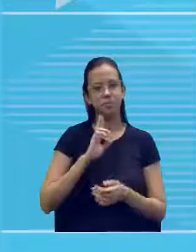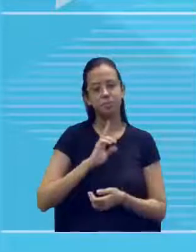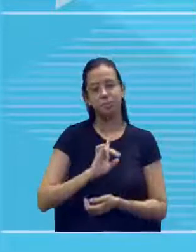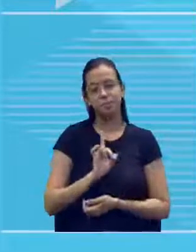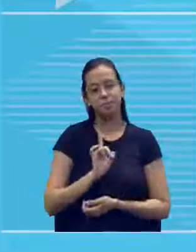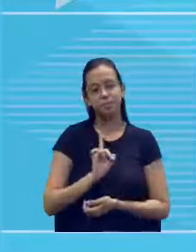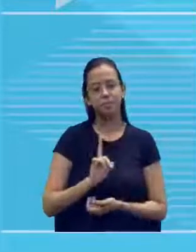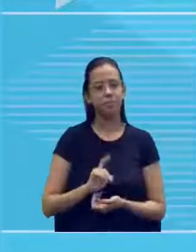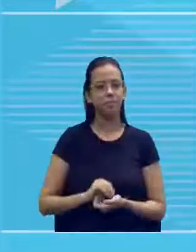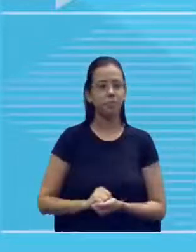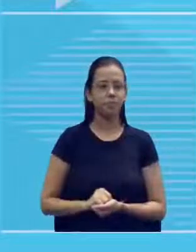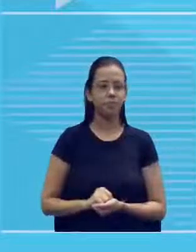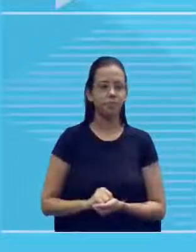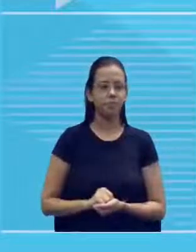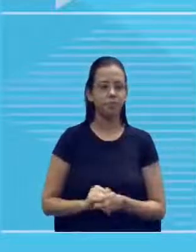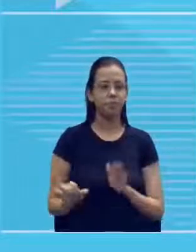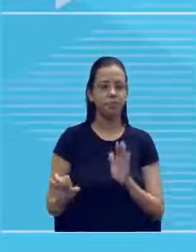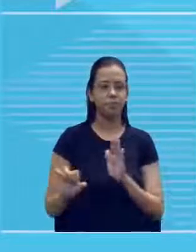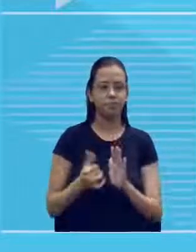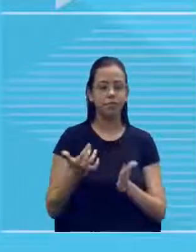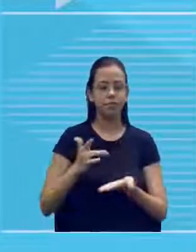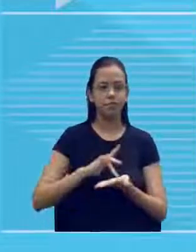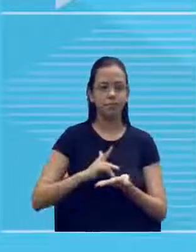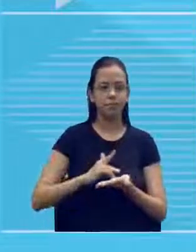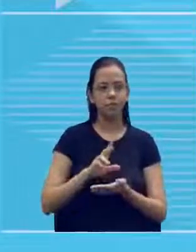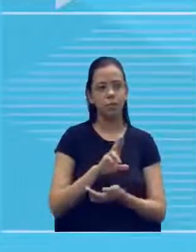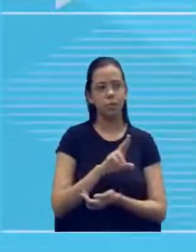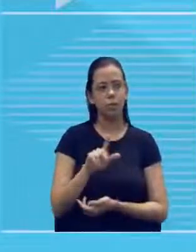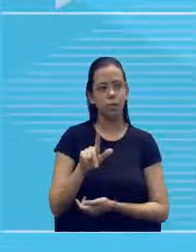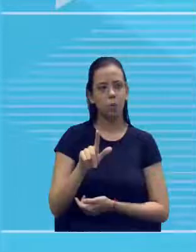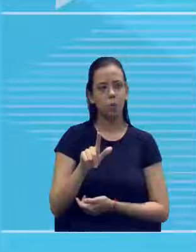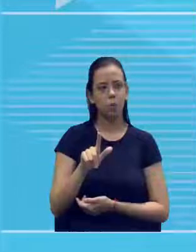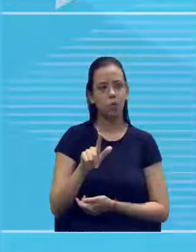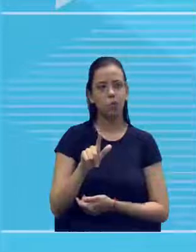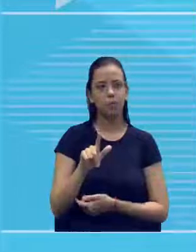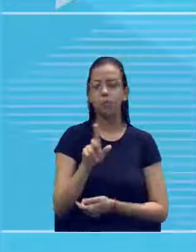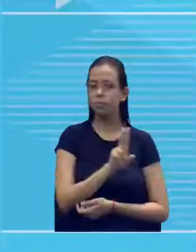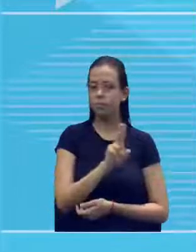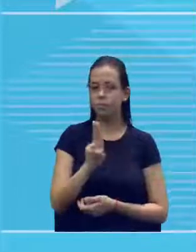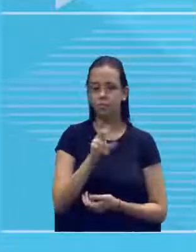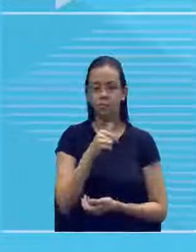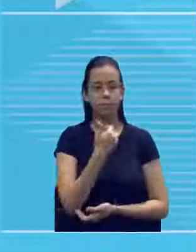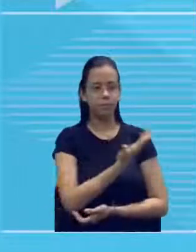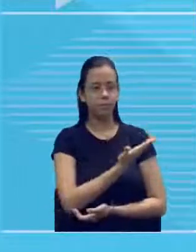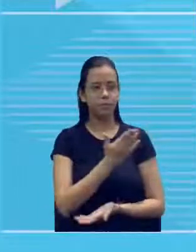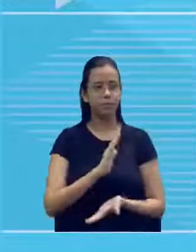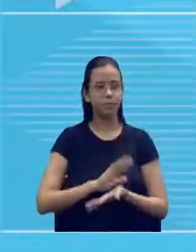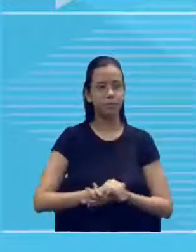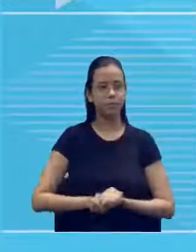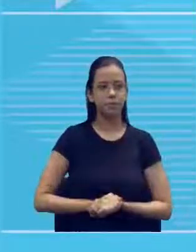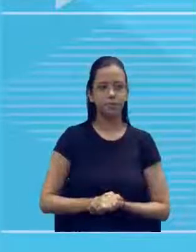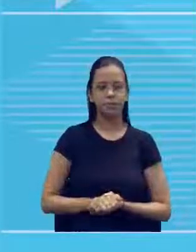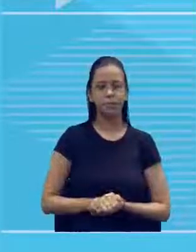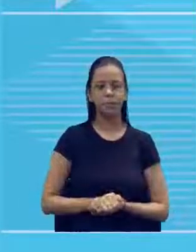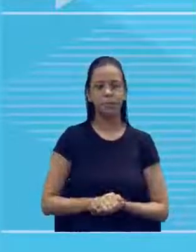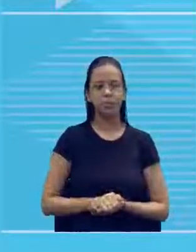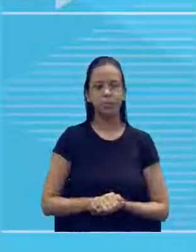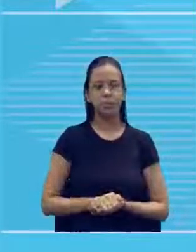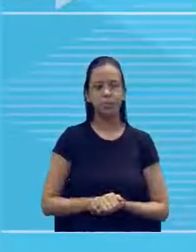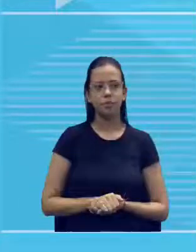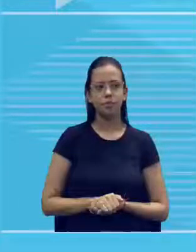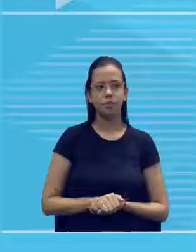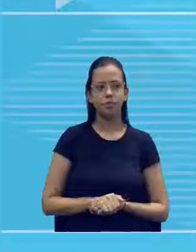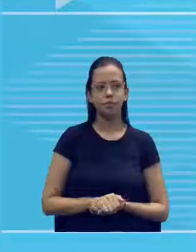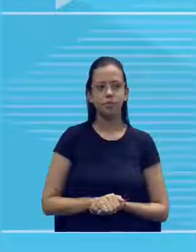Primeiro balé da corte, intitulado Le Ballet Comique de la Reine, né? Chamado como